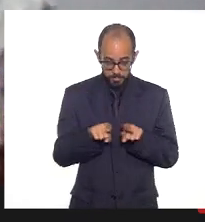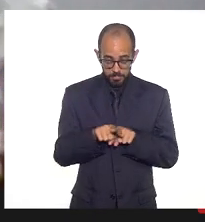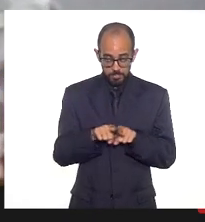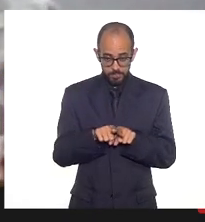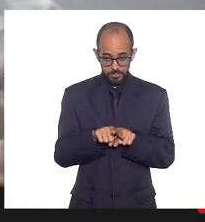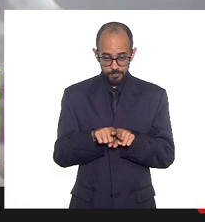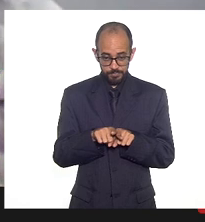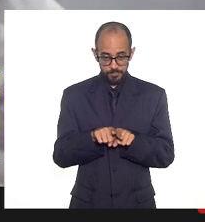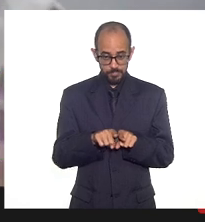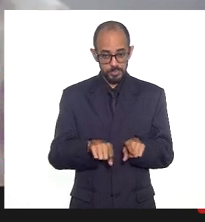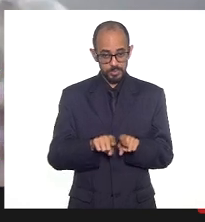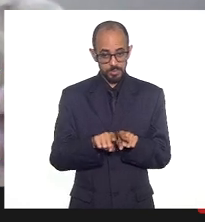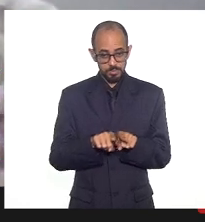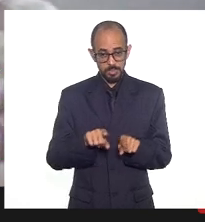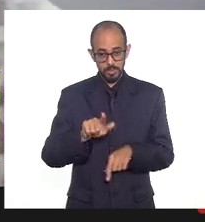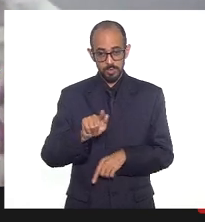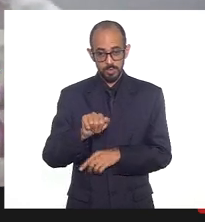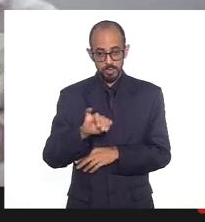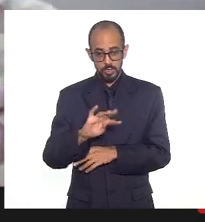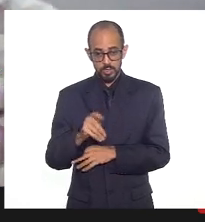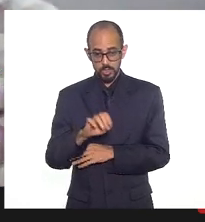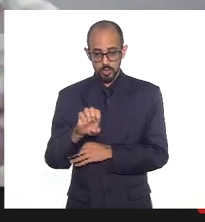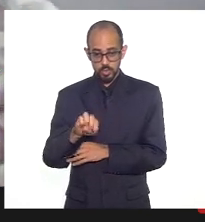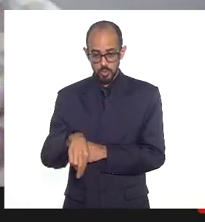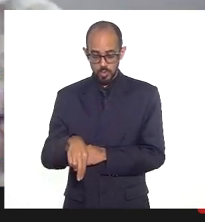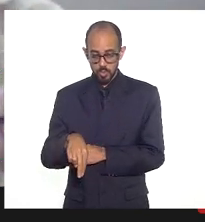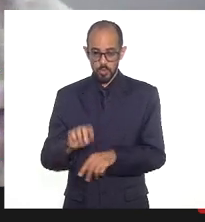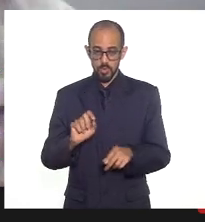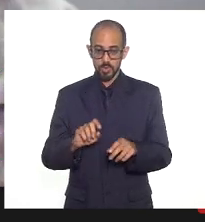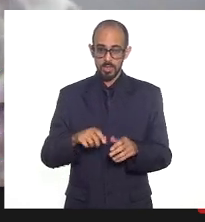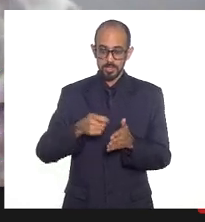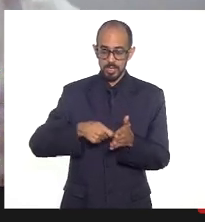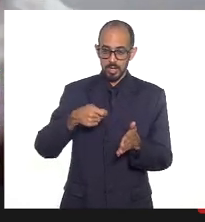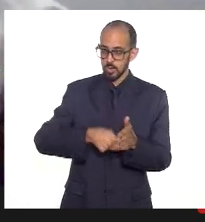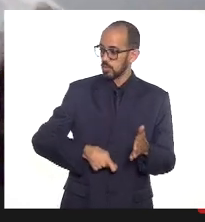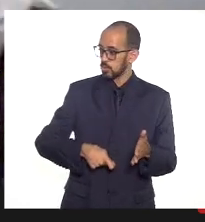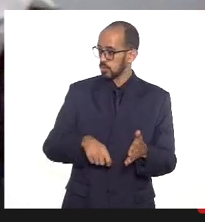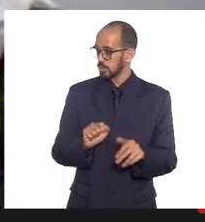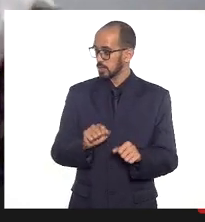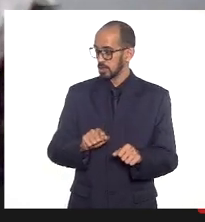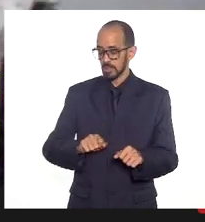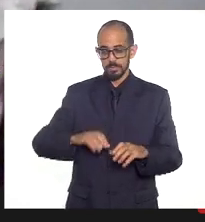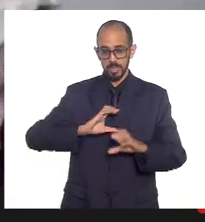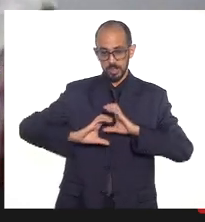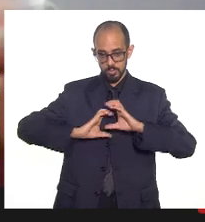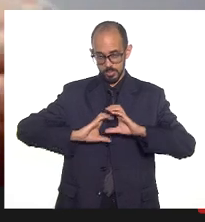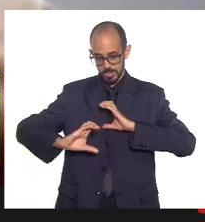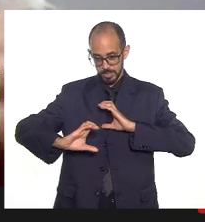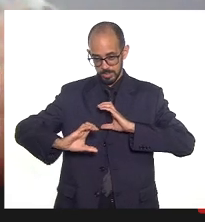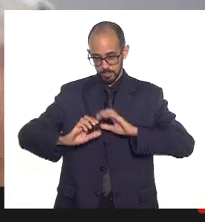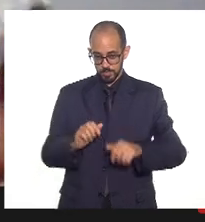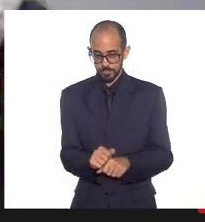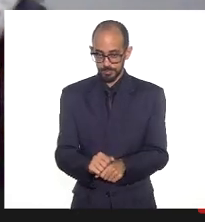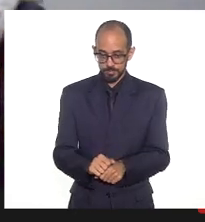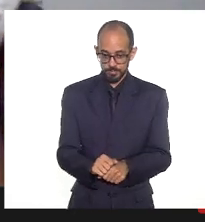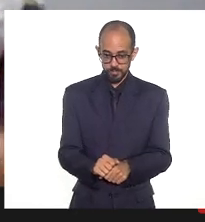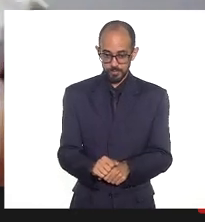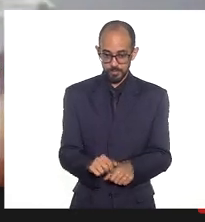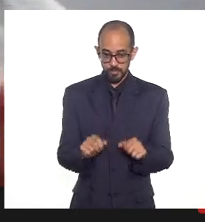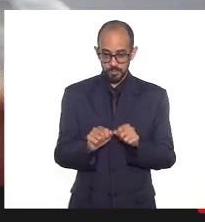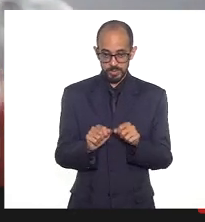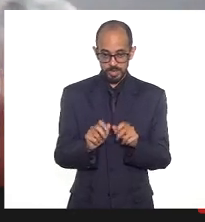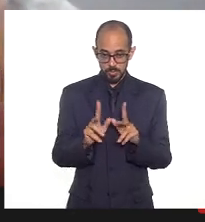nosso querido Guilhom, todos os companheiros aqui da luta pela democratização da comunicação. Eu vou fazer o que o